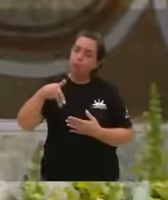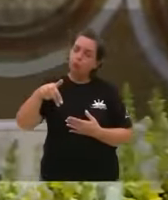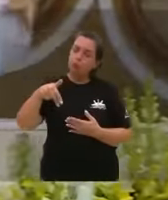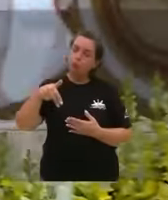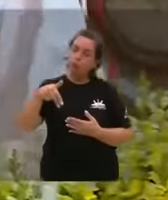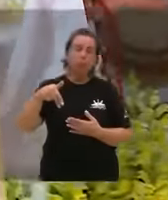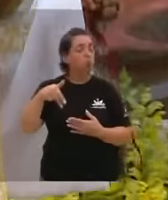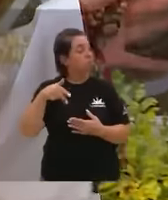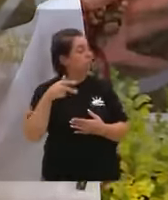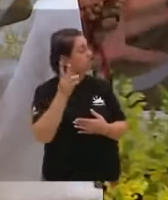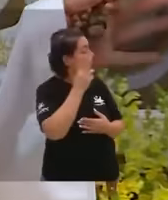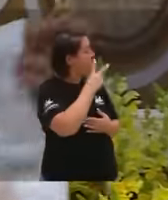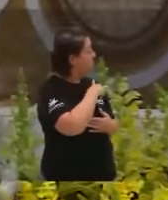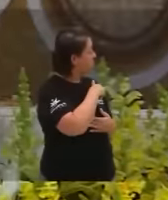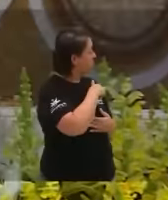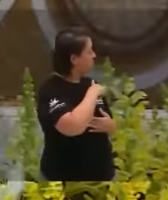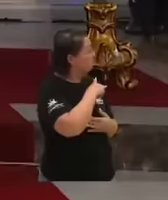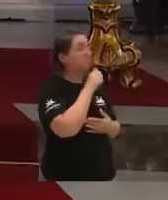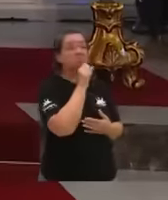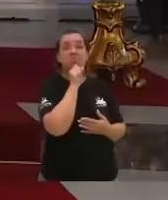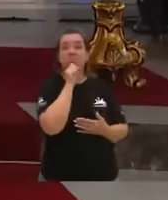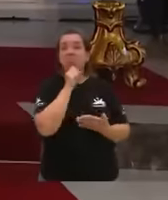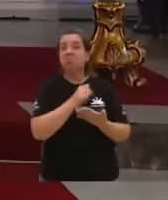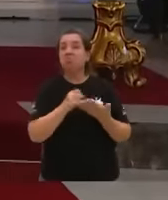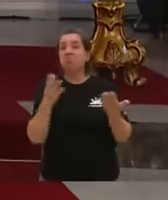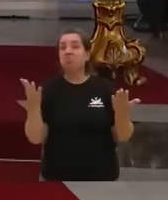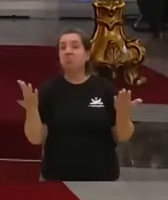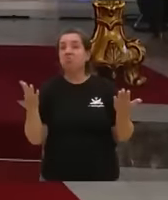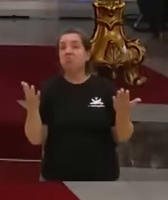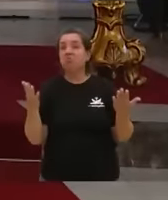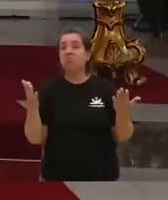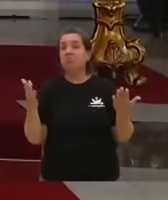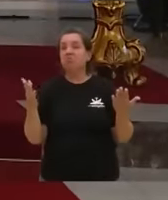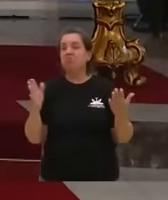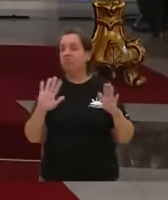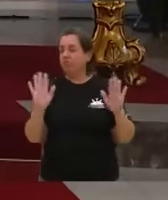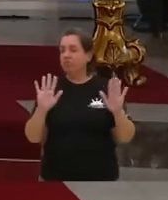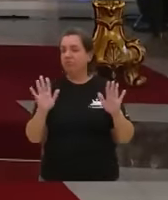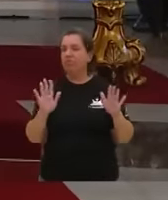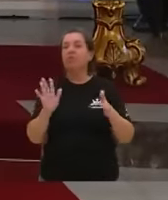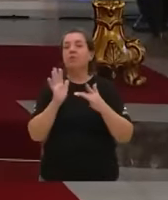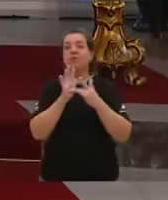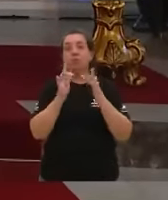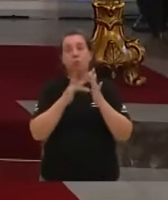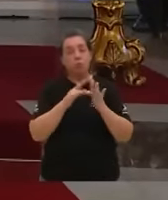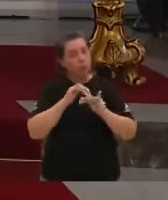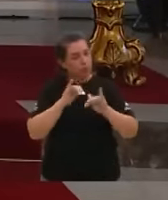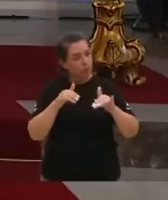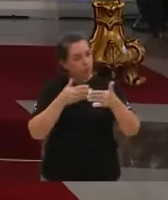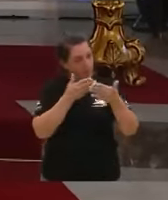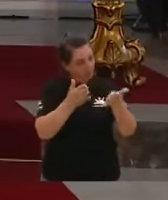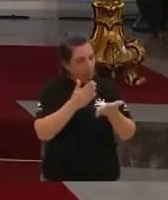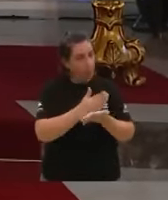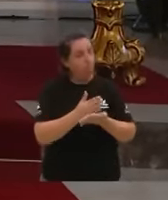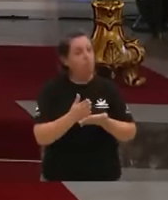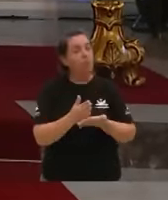e olhamos para trás. Nem vou entrar nos outros, mas Jesus disse: você